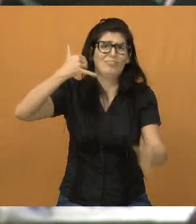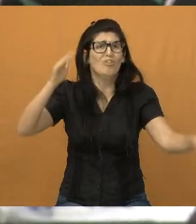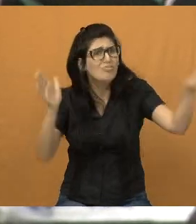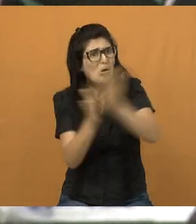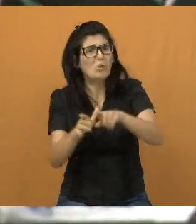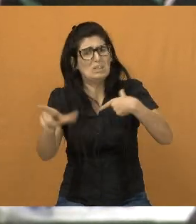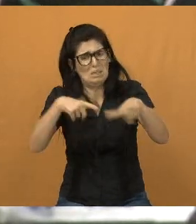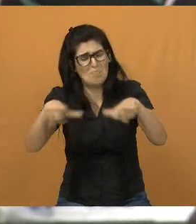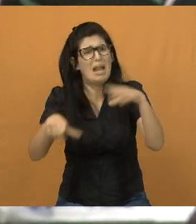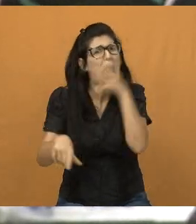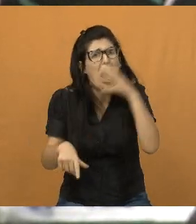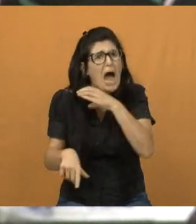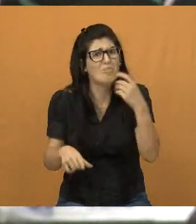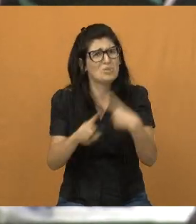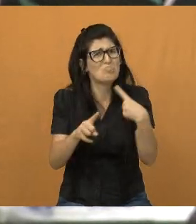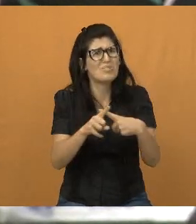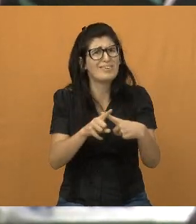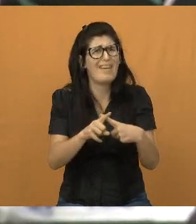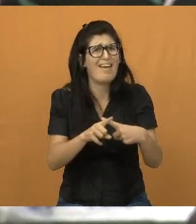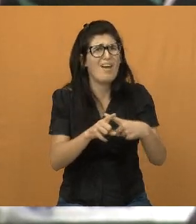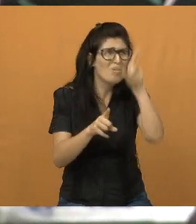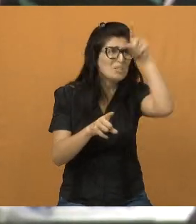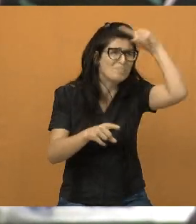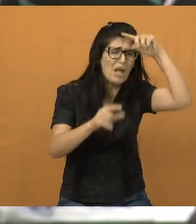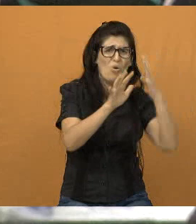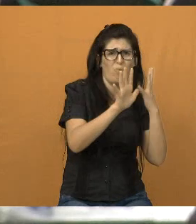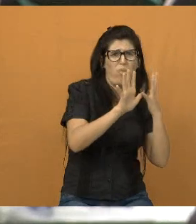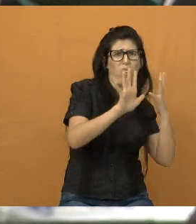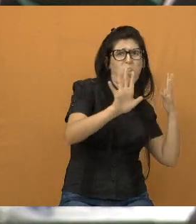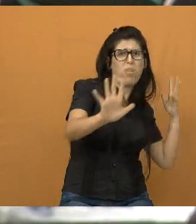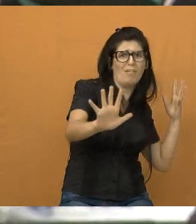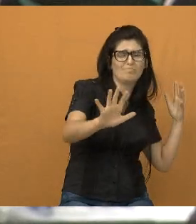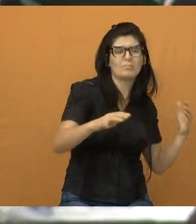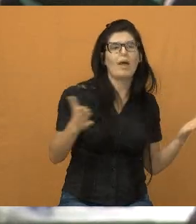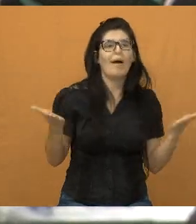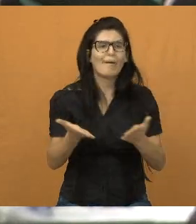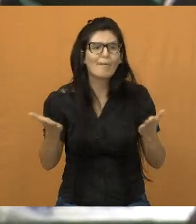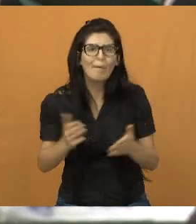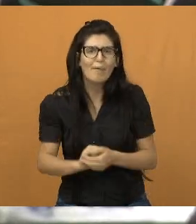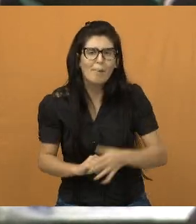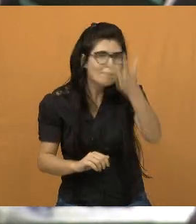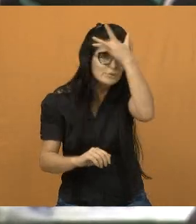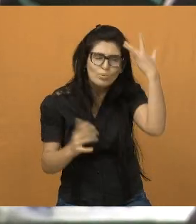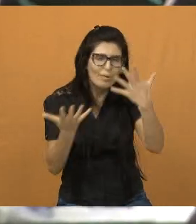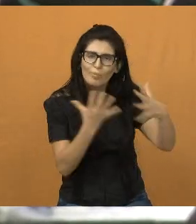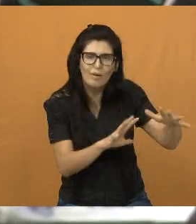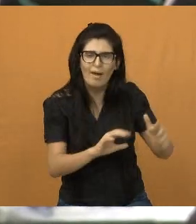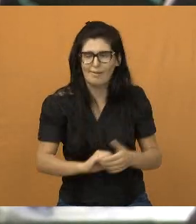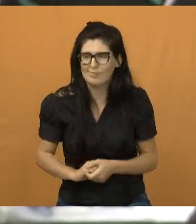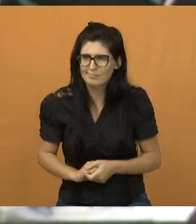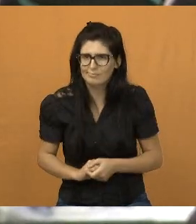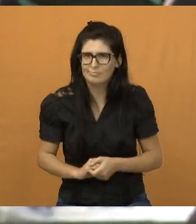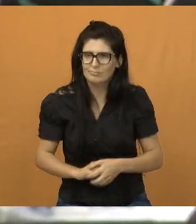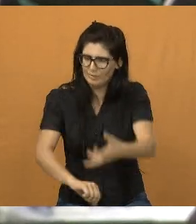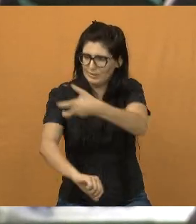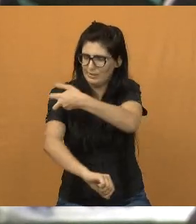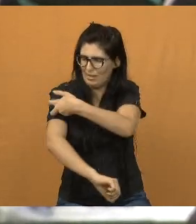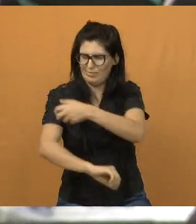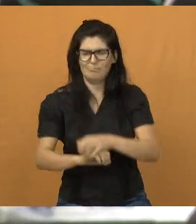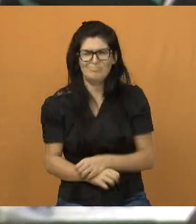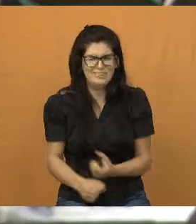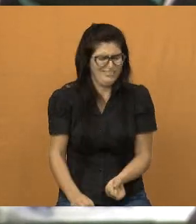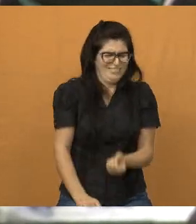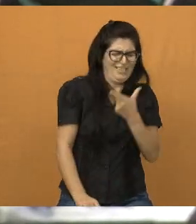nós temos a vacina e não tem quem queira ir vacinar. Uma coisa que tem sensibilizado muitos lugares que eu vou